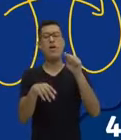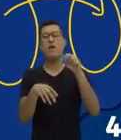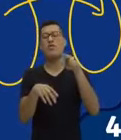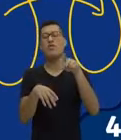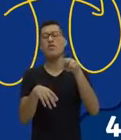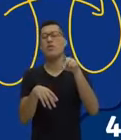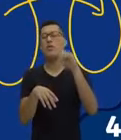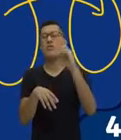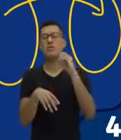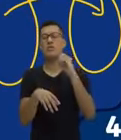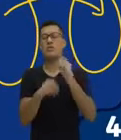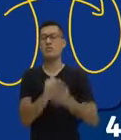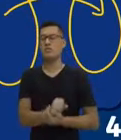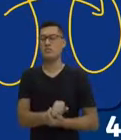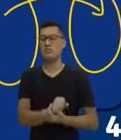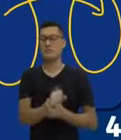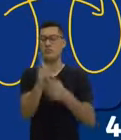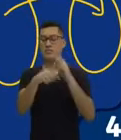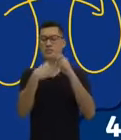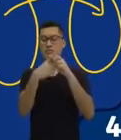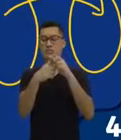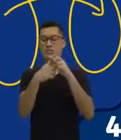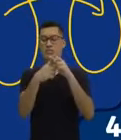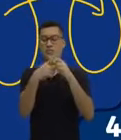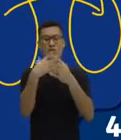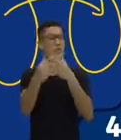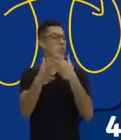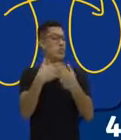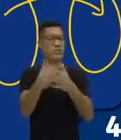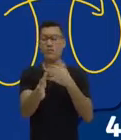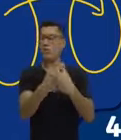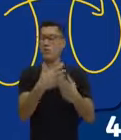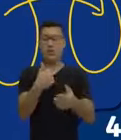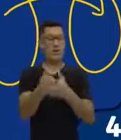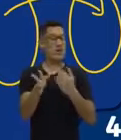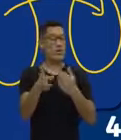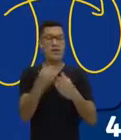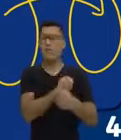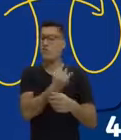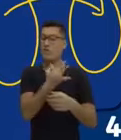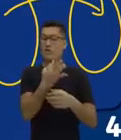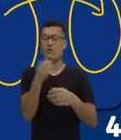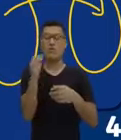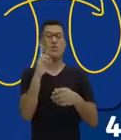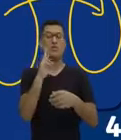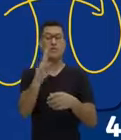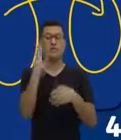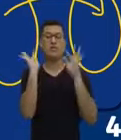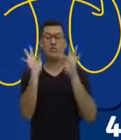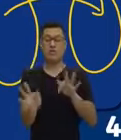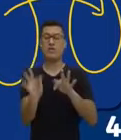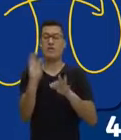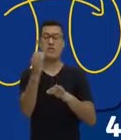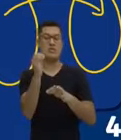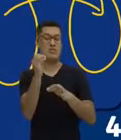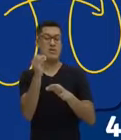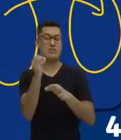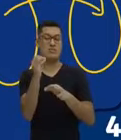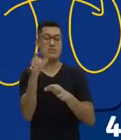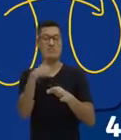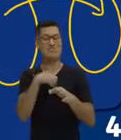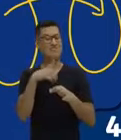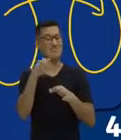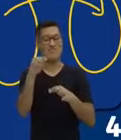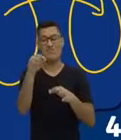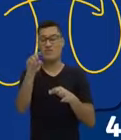vai multiplicar lá pelo valor do x... Qualquer valor, sim, vai dar zero, né? Então vai ficar só a parte do B. Não, então, teria o x elevado a 1, né?